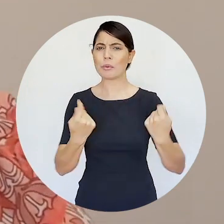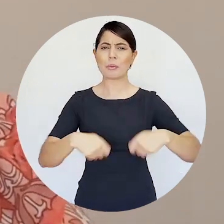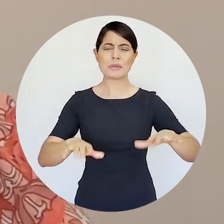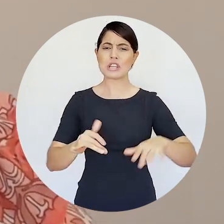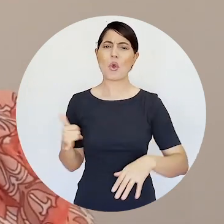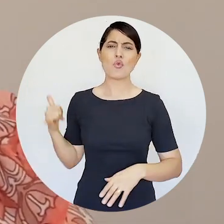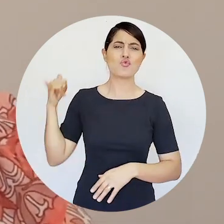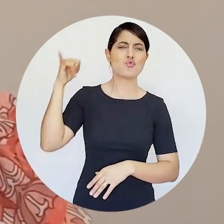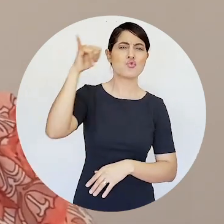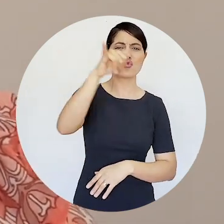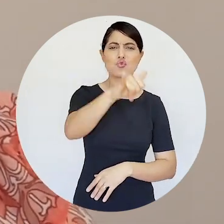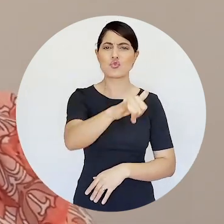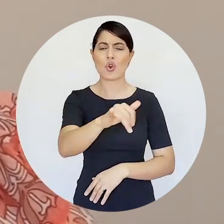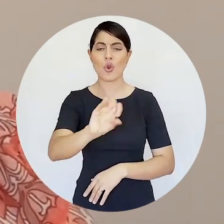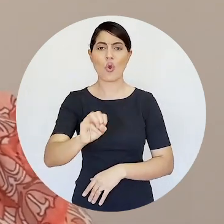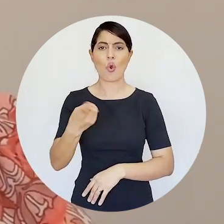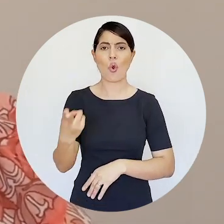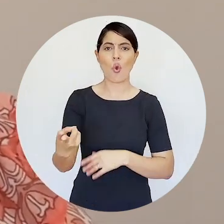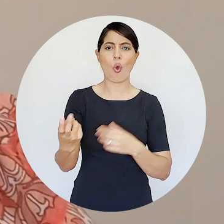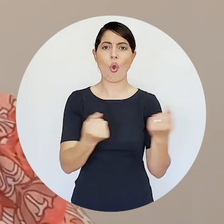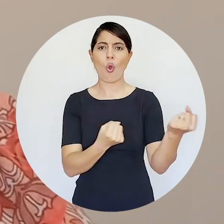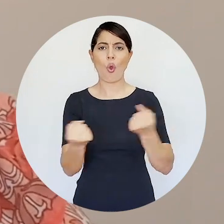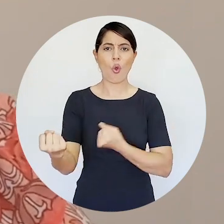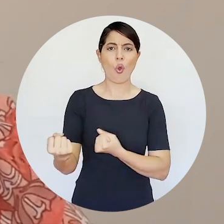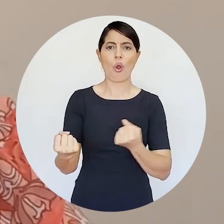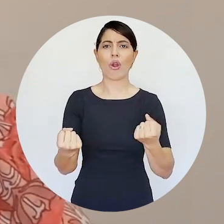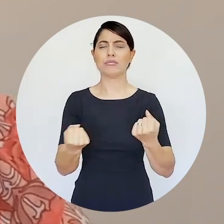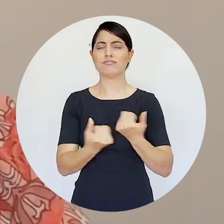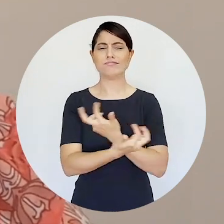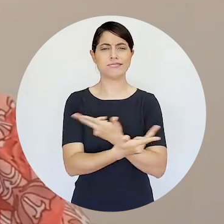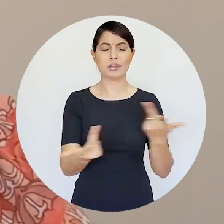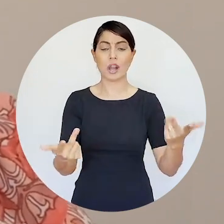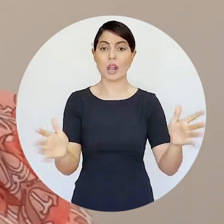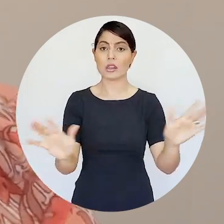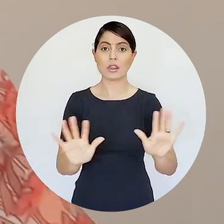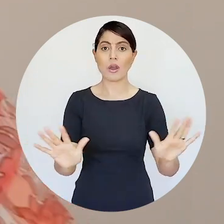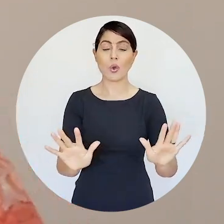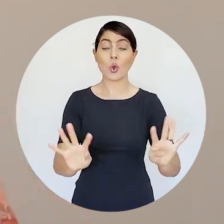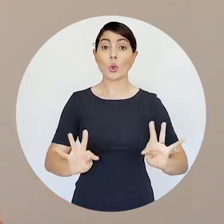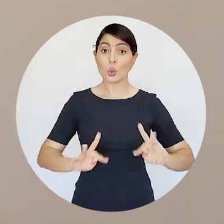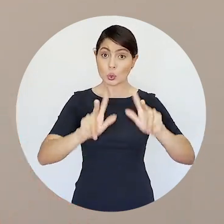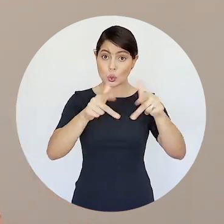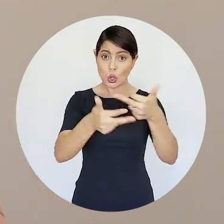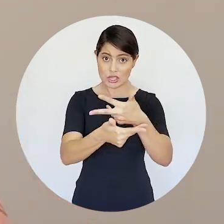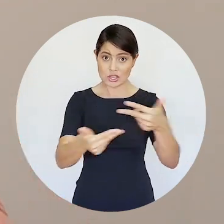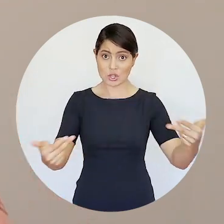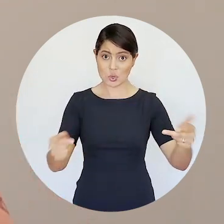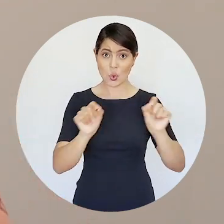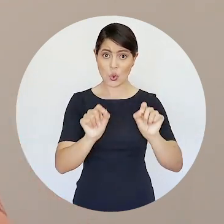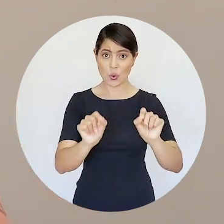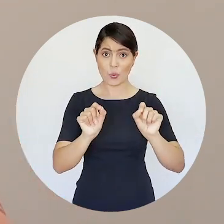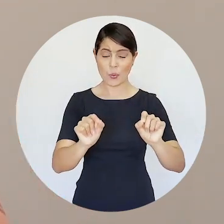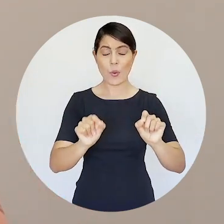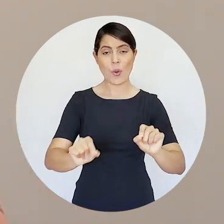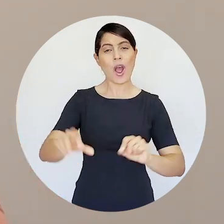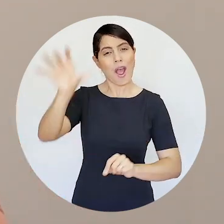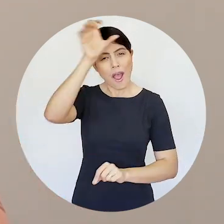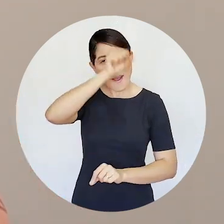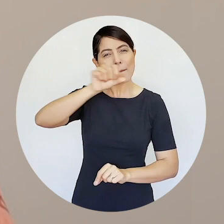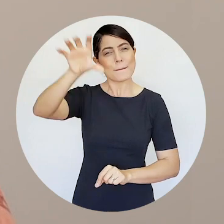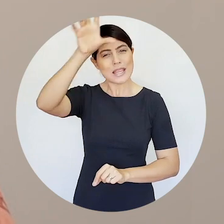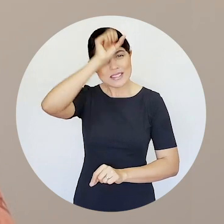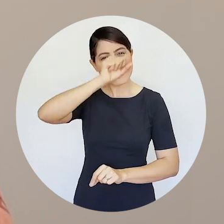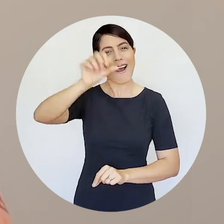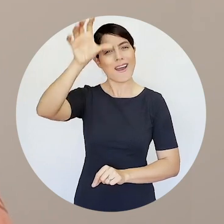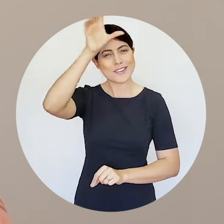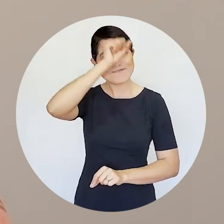necessidade de viagens aéreas ou terrestres. Então, tudo isso são aprendizados,